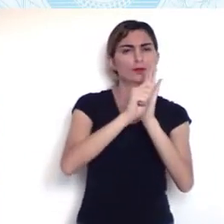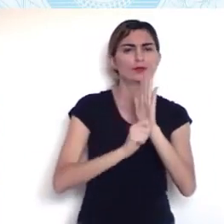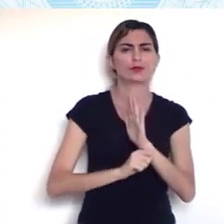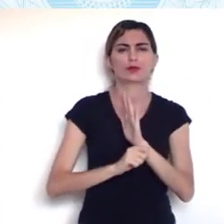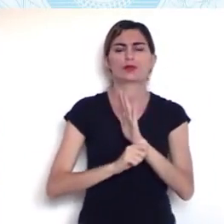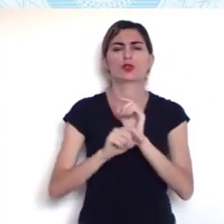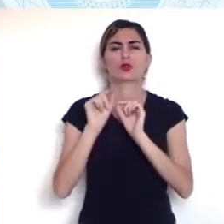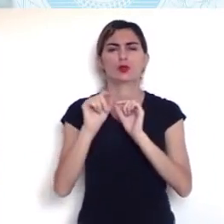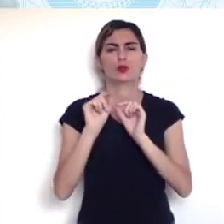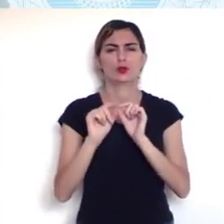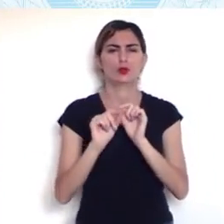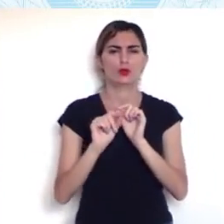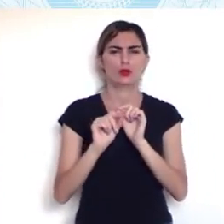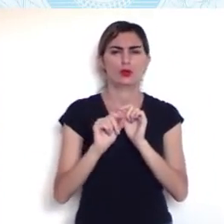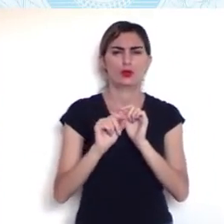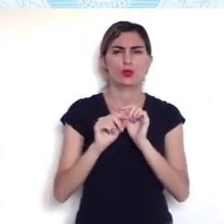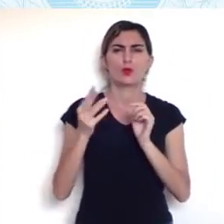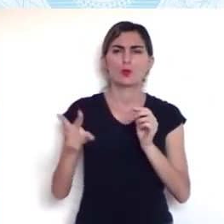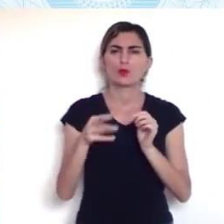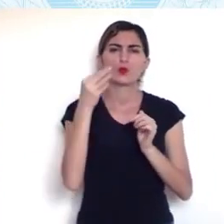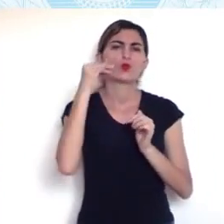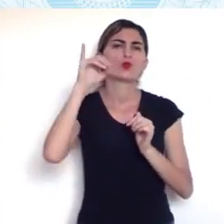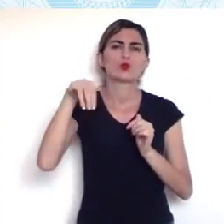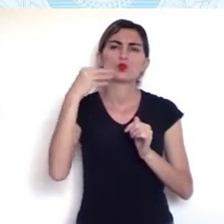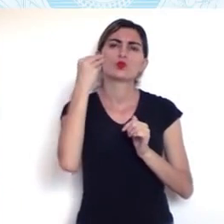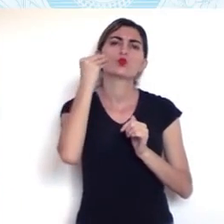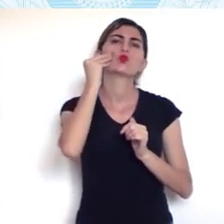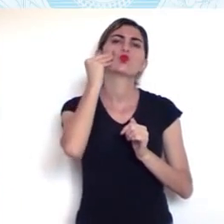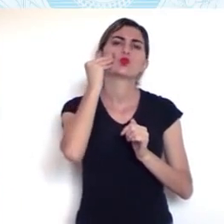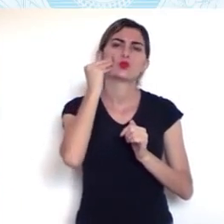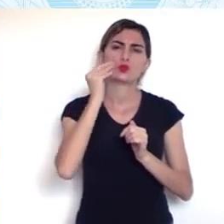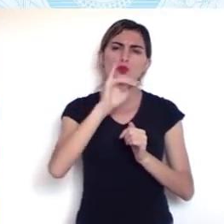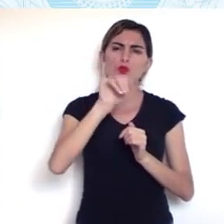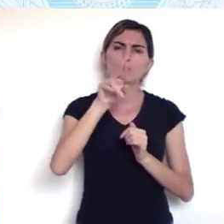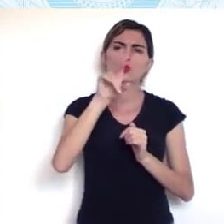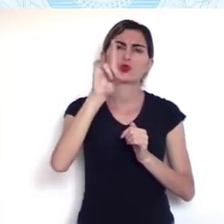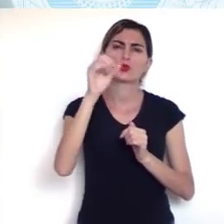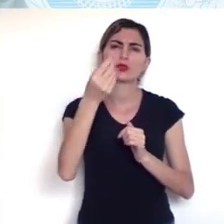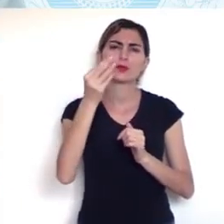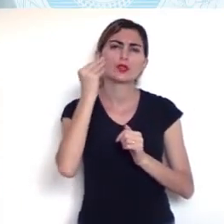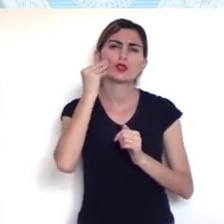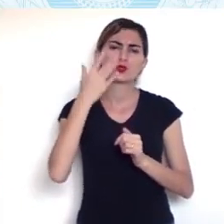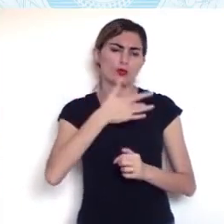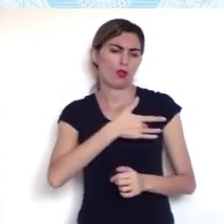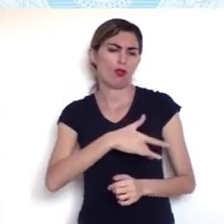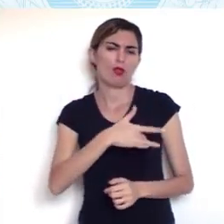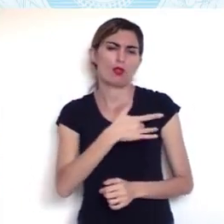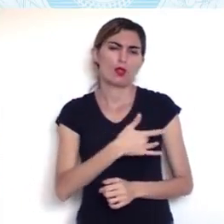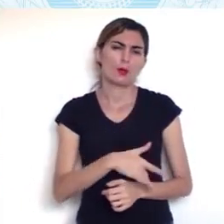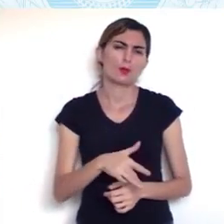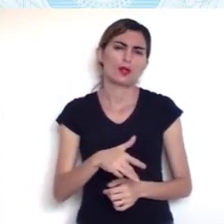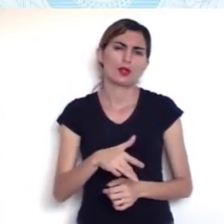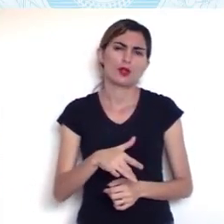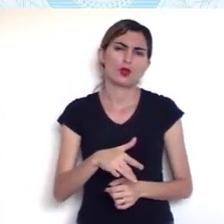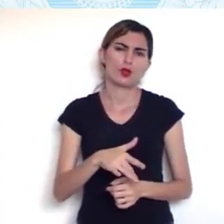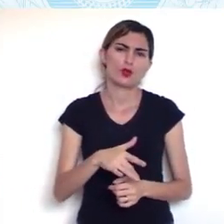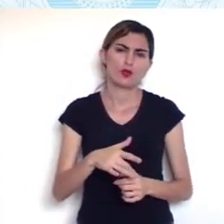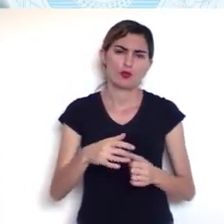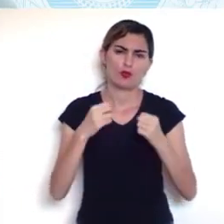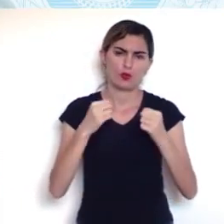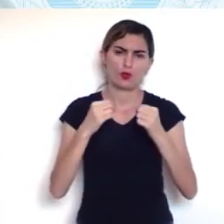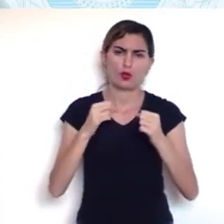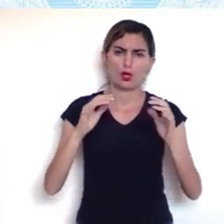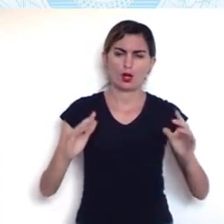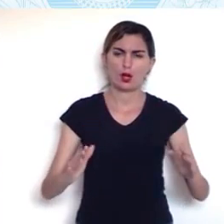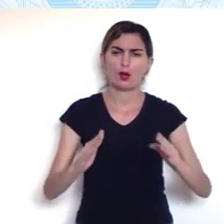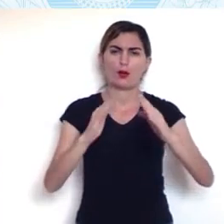autor da obra O Beijo de Judas, A Lamentação e